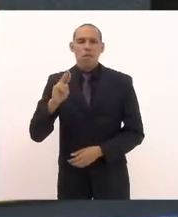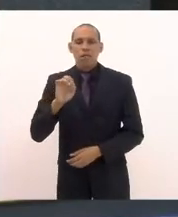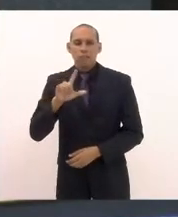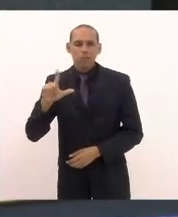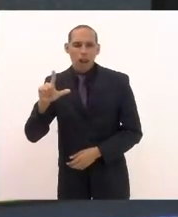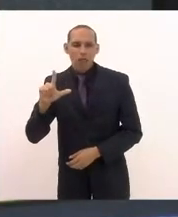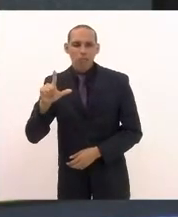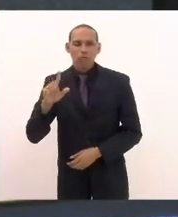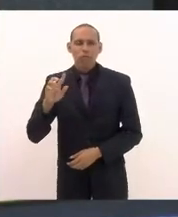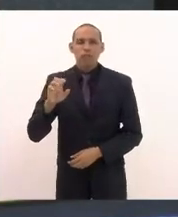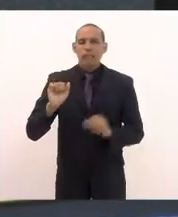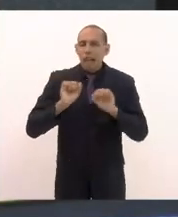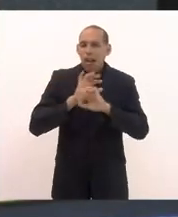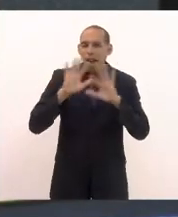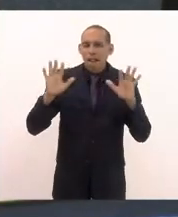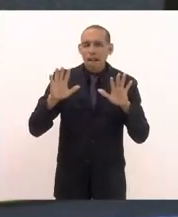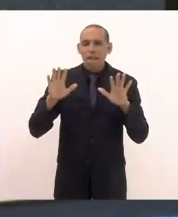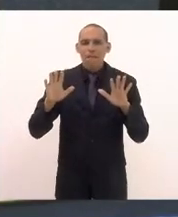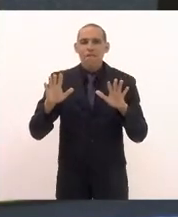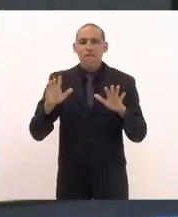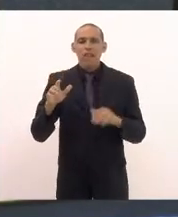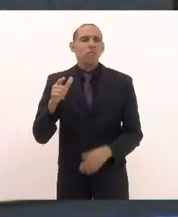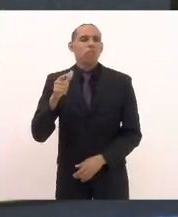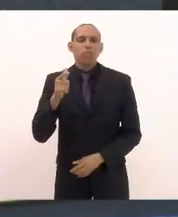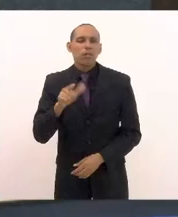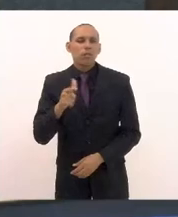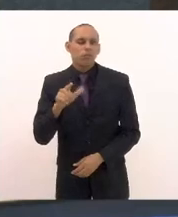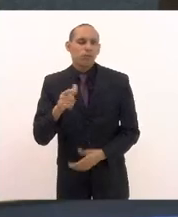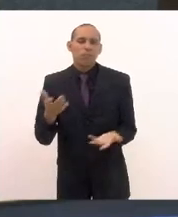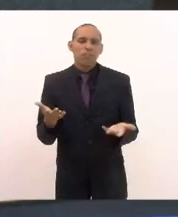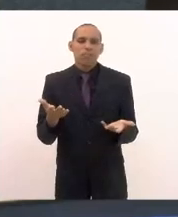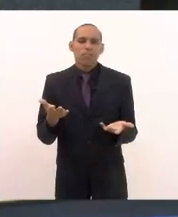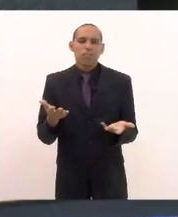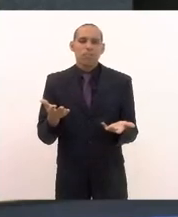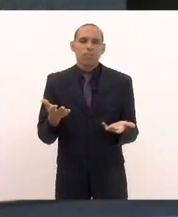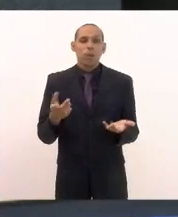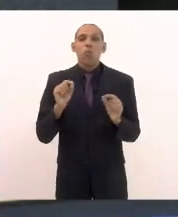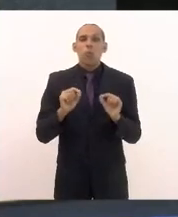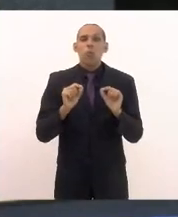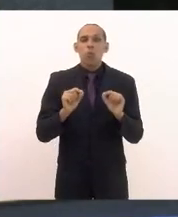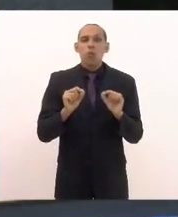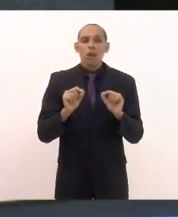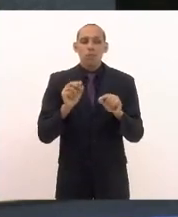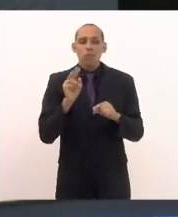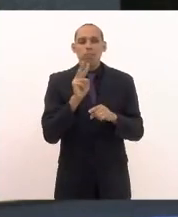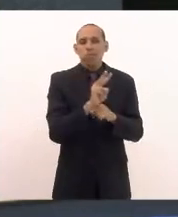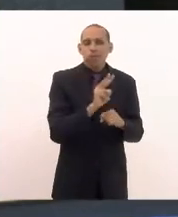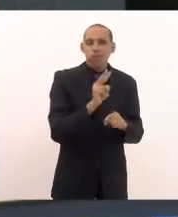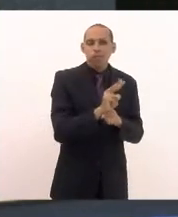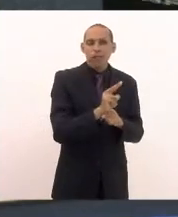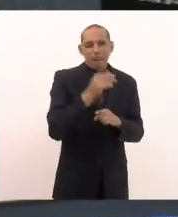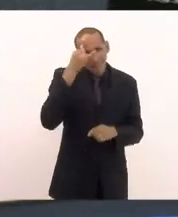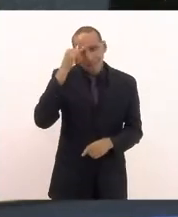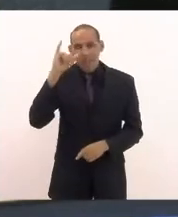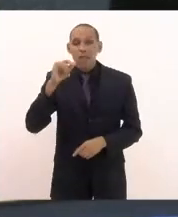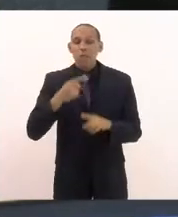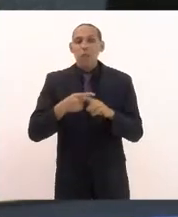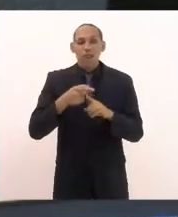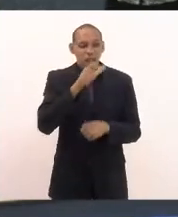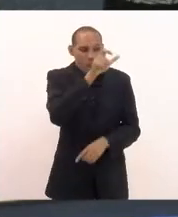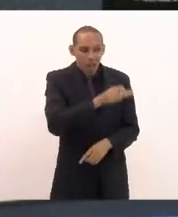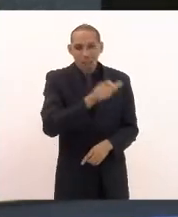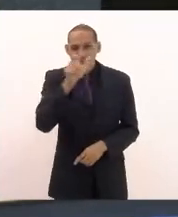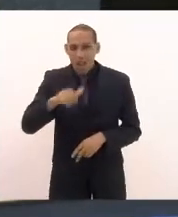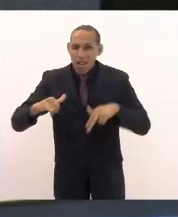transparência sobre as questões relativas à medida protetiva, já que muitas dessas pessoas que são vítimas